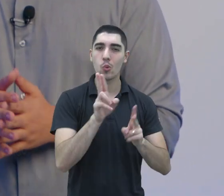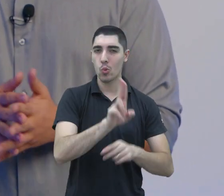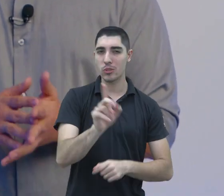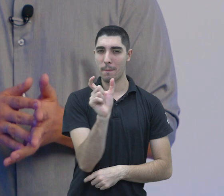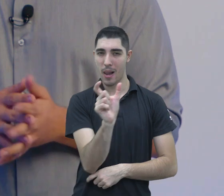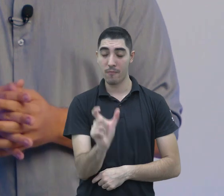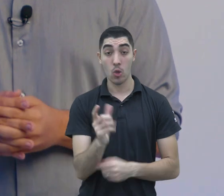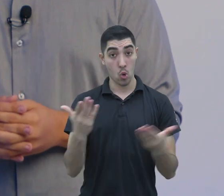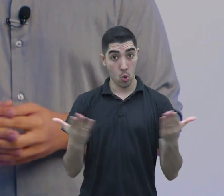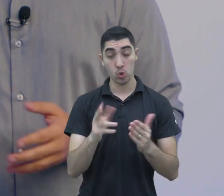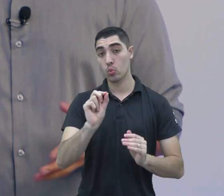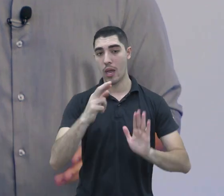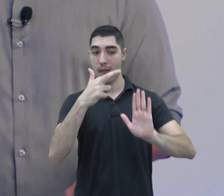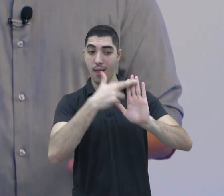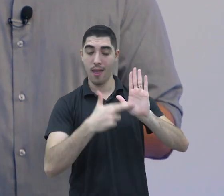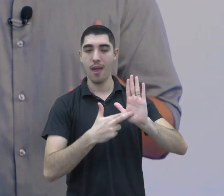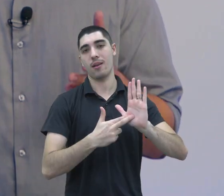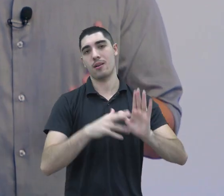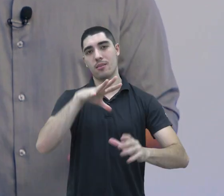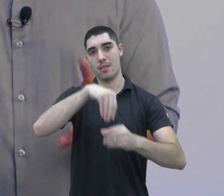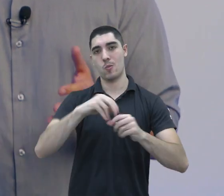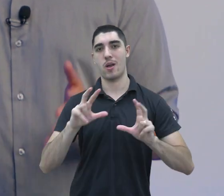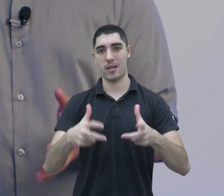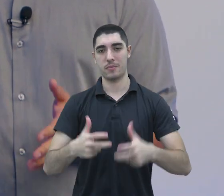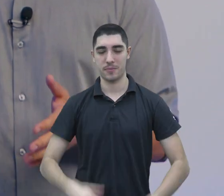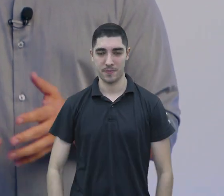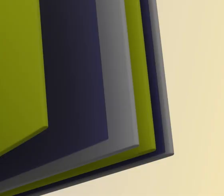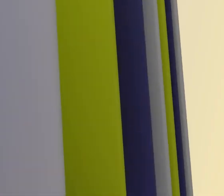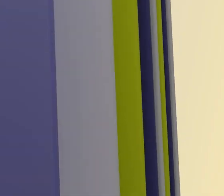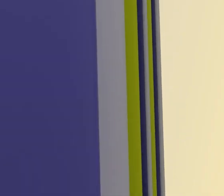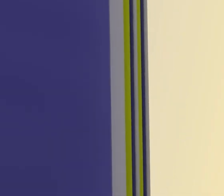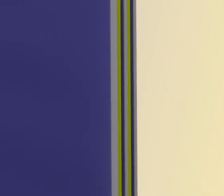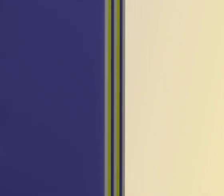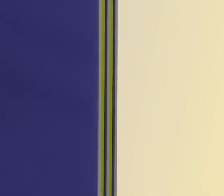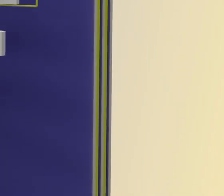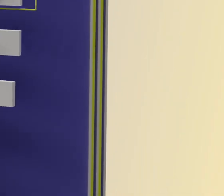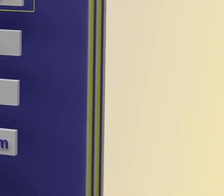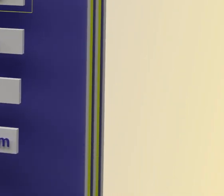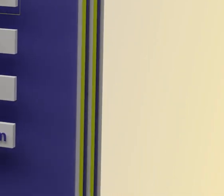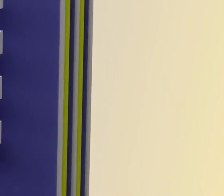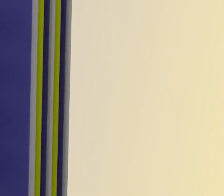parlamentares. Hoje a expressão escolhida foi regimento interno.